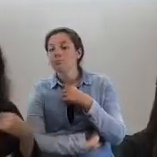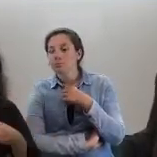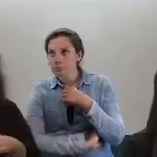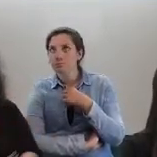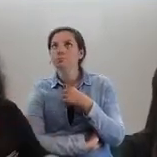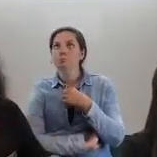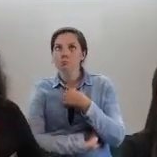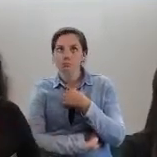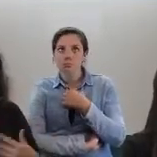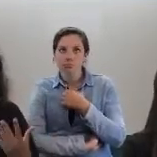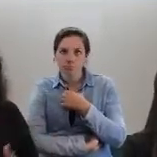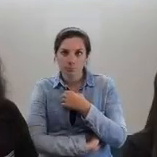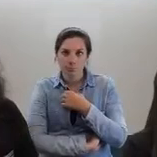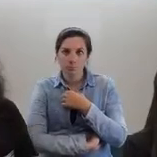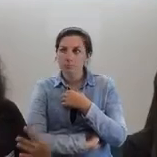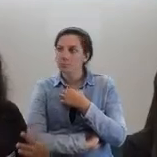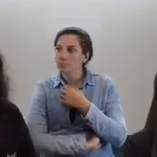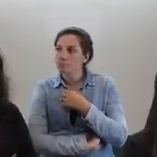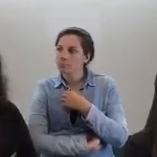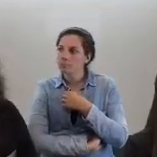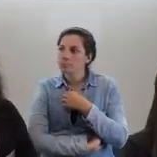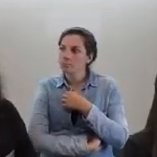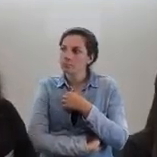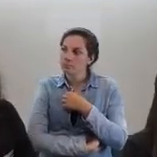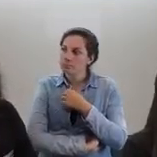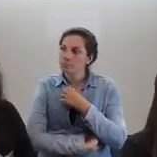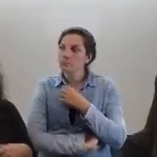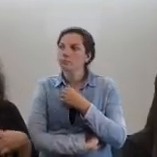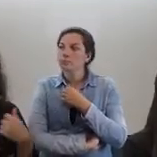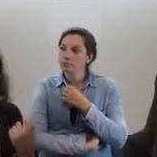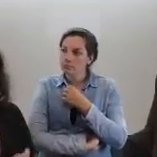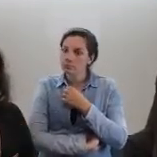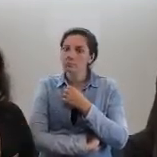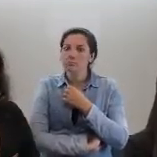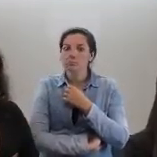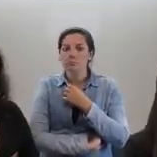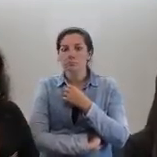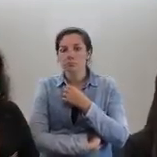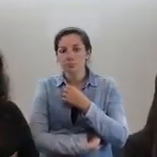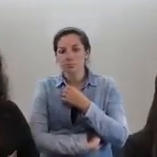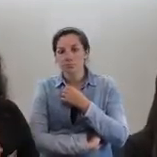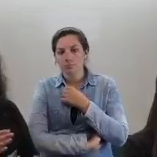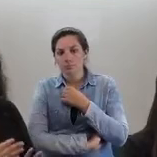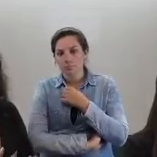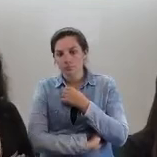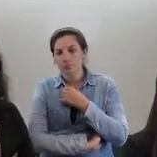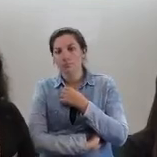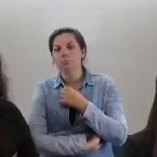padroniza várias outras coisas, como o pessoal da engenharia utiliza bastante para estrutura, para concreto, o pessoal da arquitetura